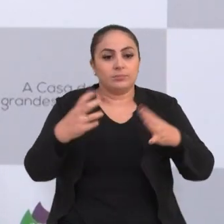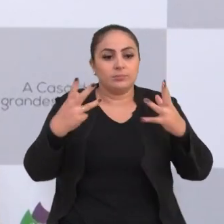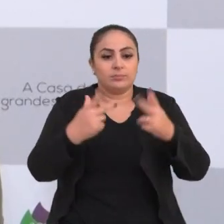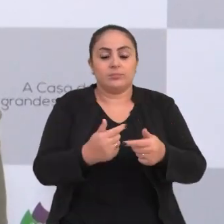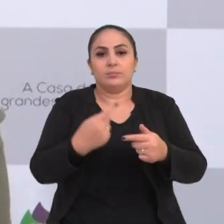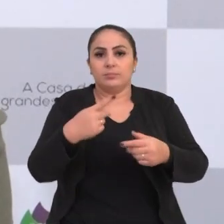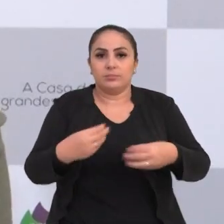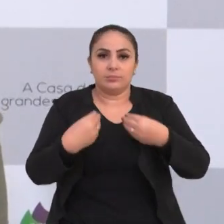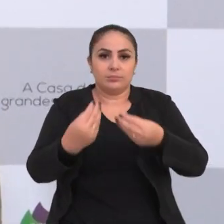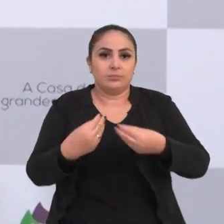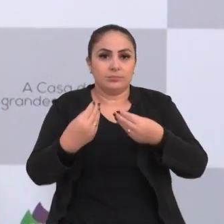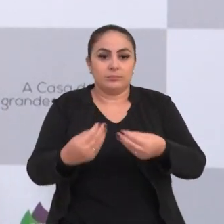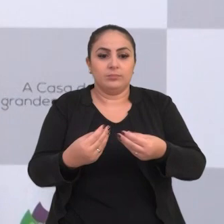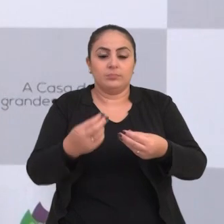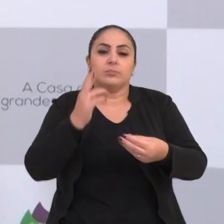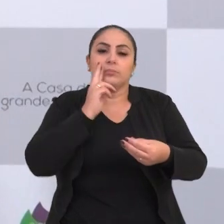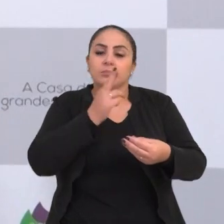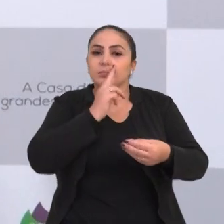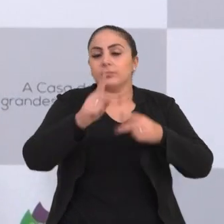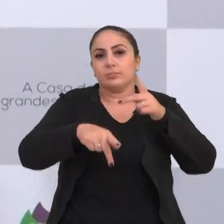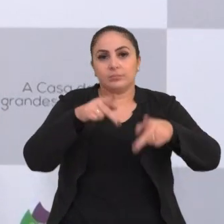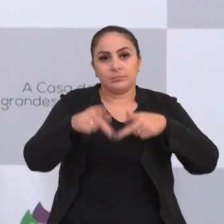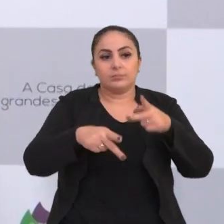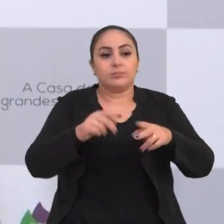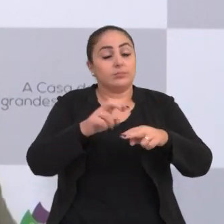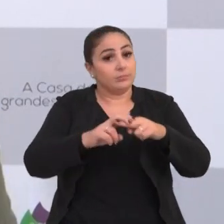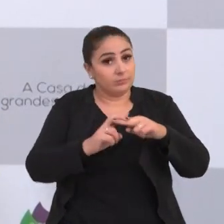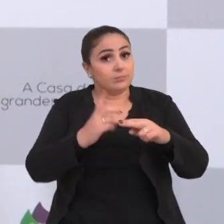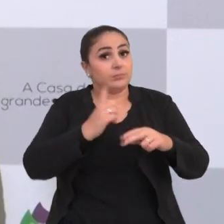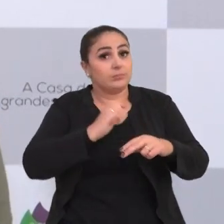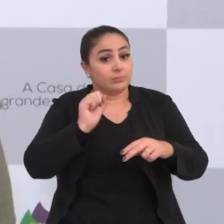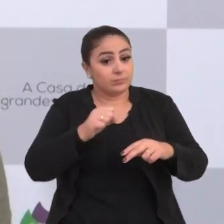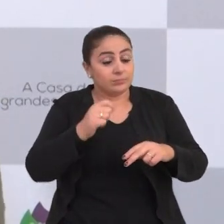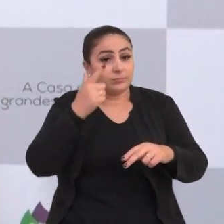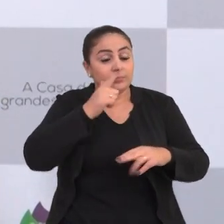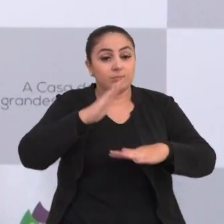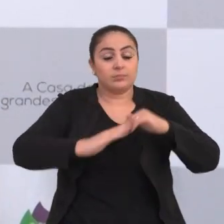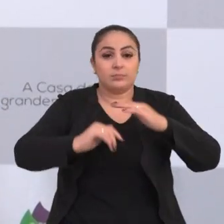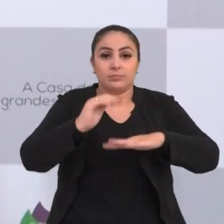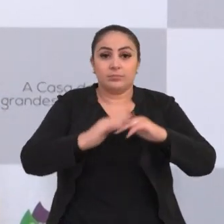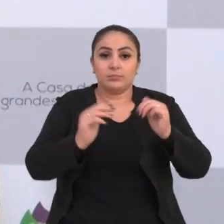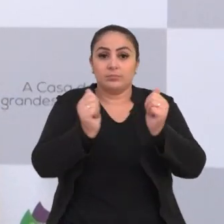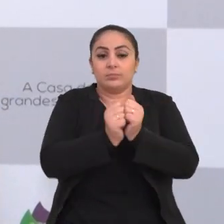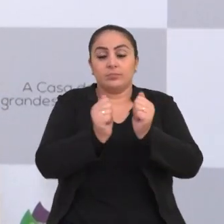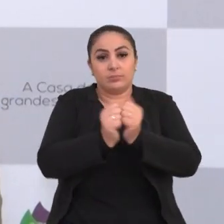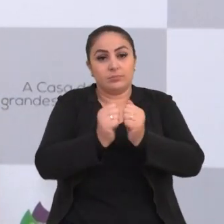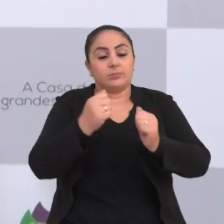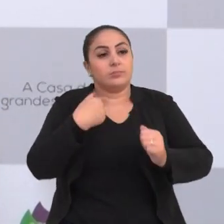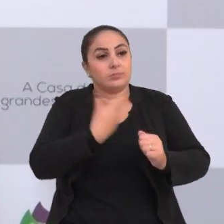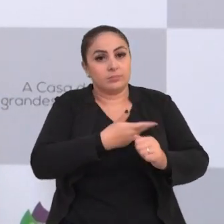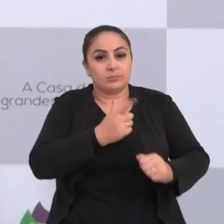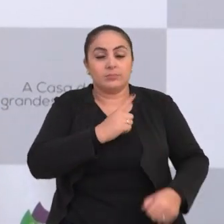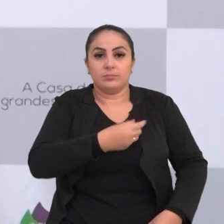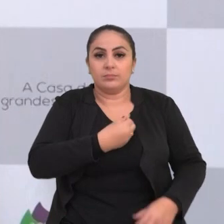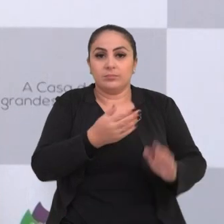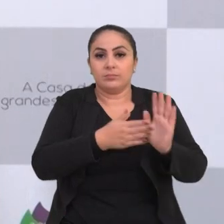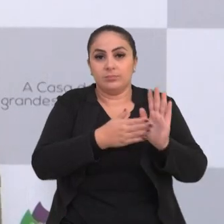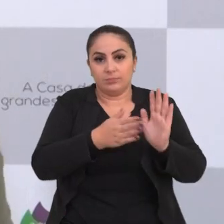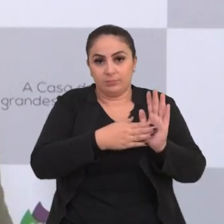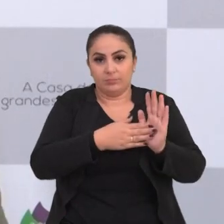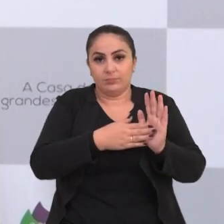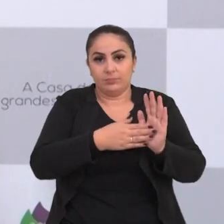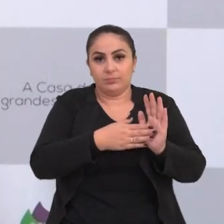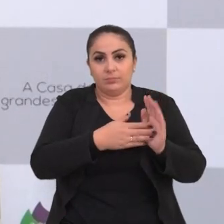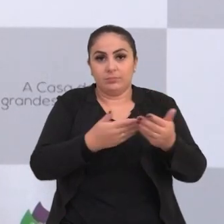trazer essas doações para o restaurante popular. Então, tem que ser uma construção e é isso que nós estamos